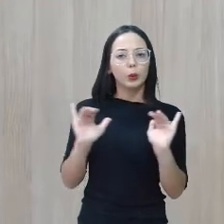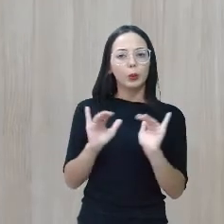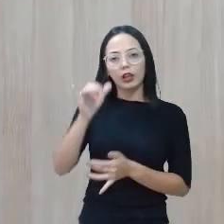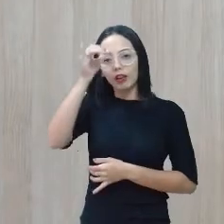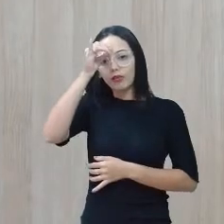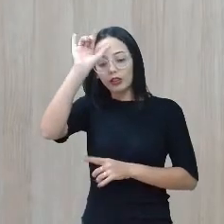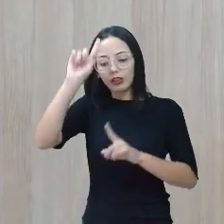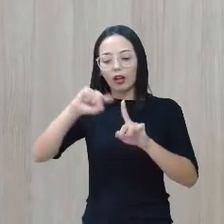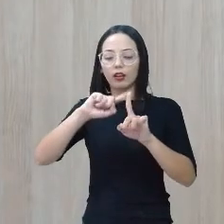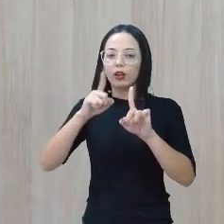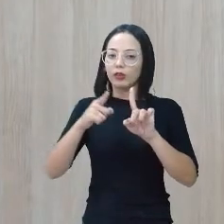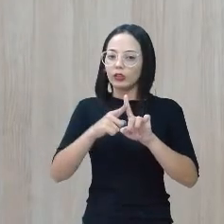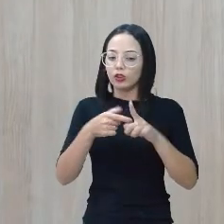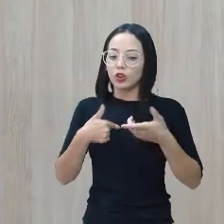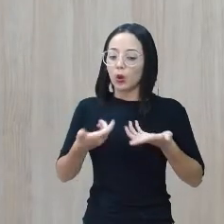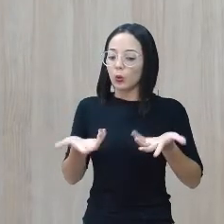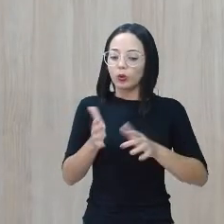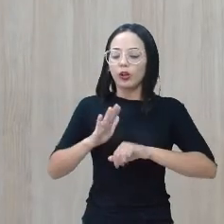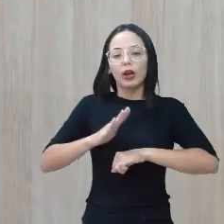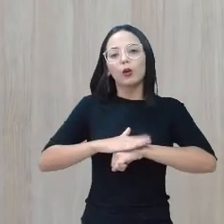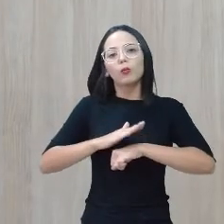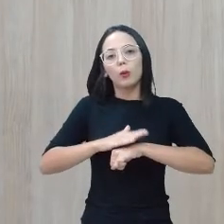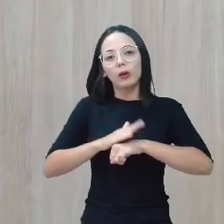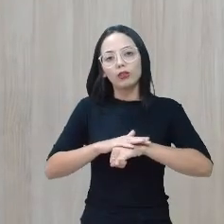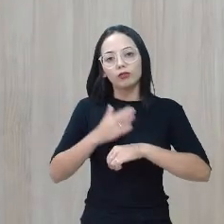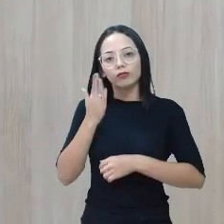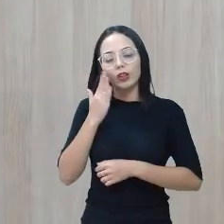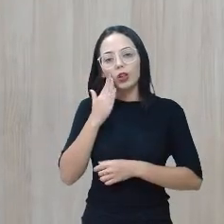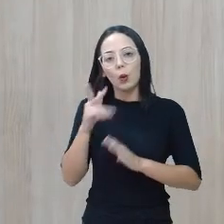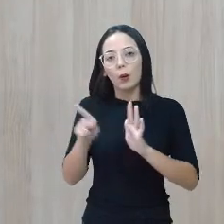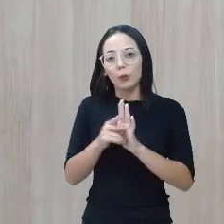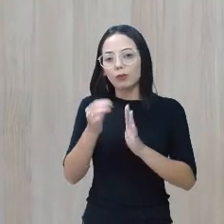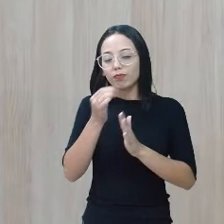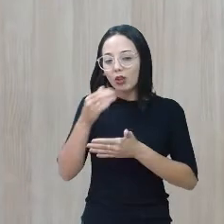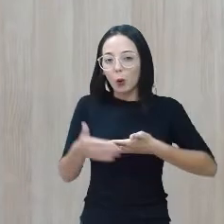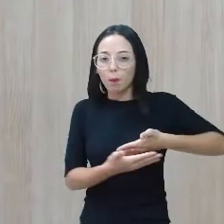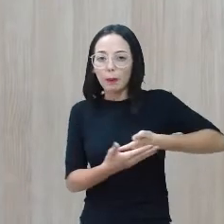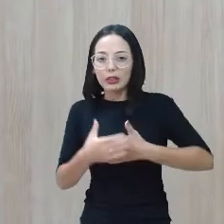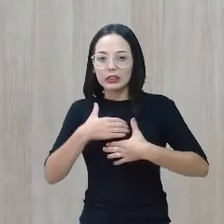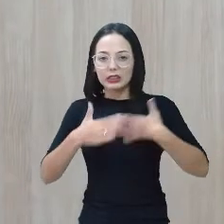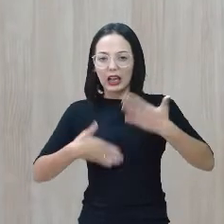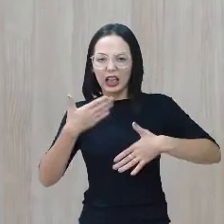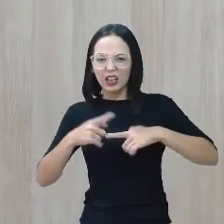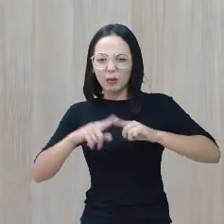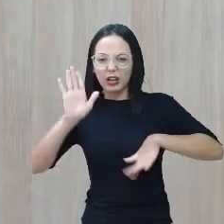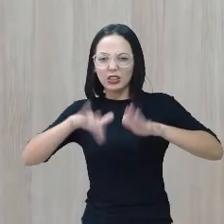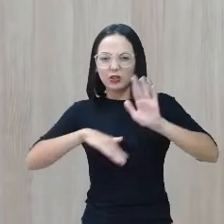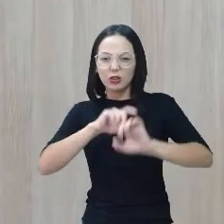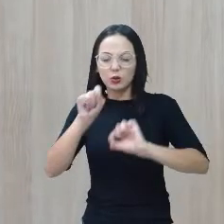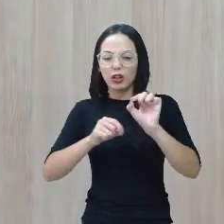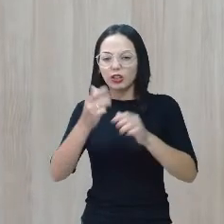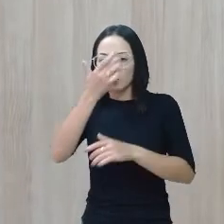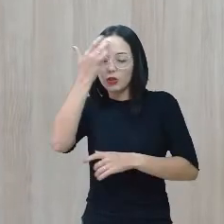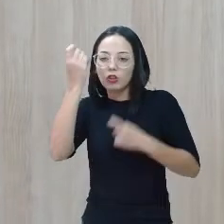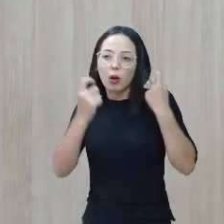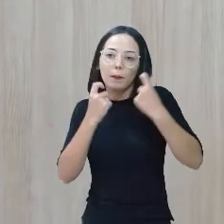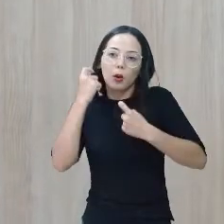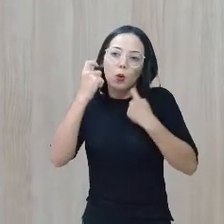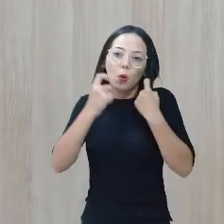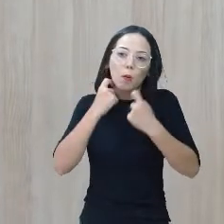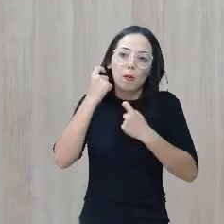evitar uma gravidez indesejada e que, em vez de vir um bebê com muita alegria, vem um bebê com as pessoas